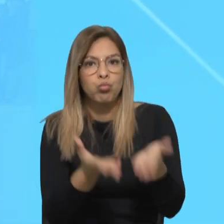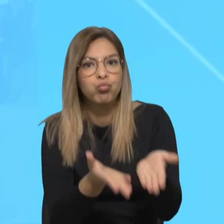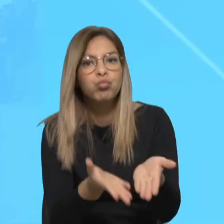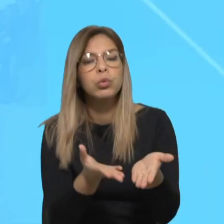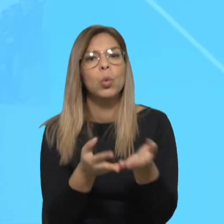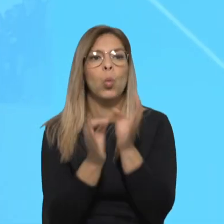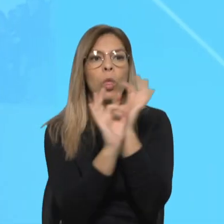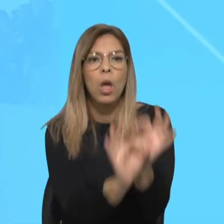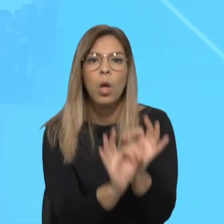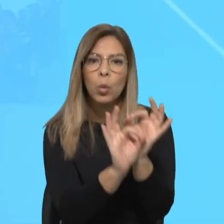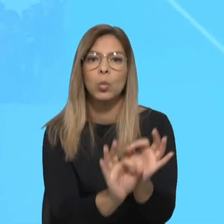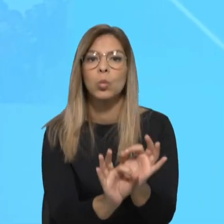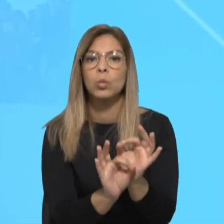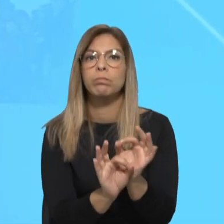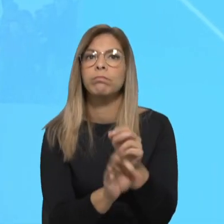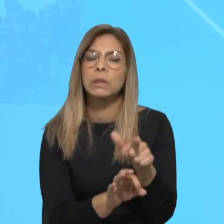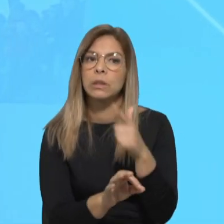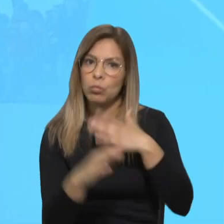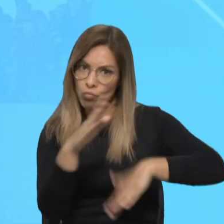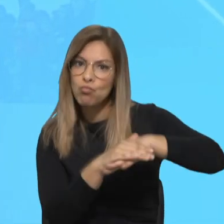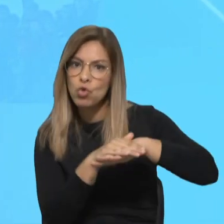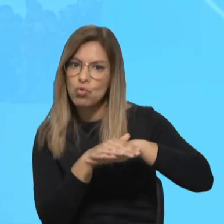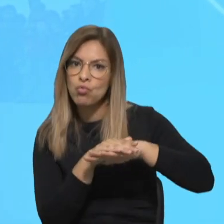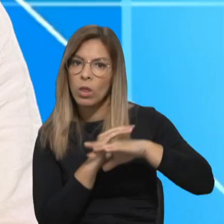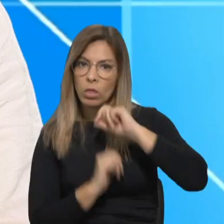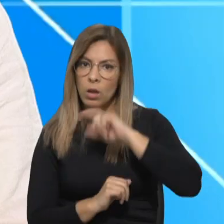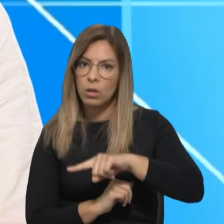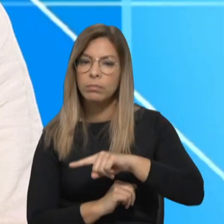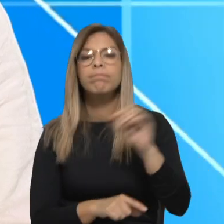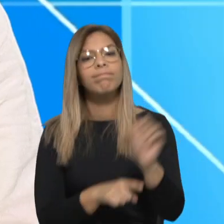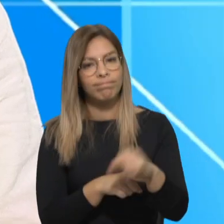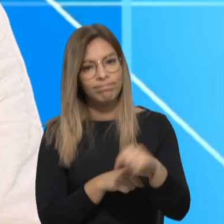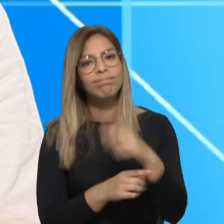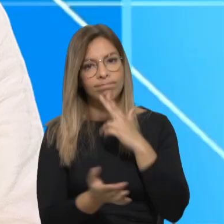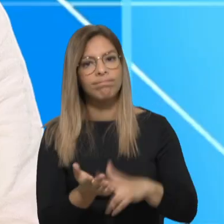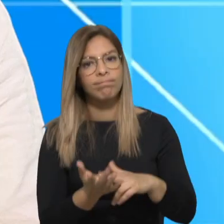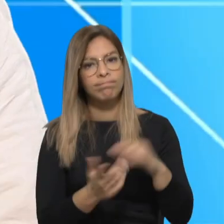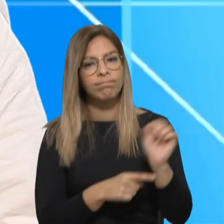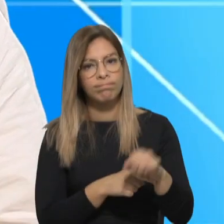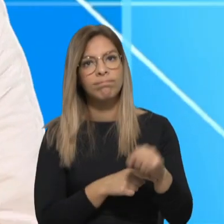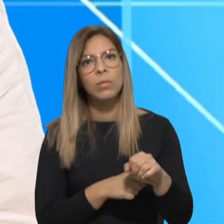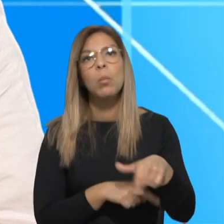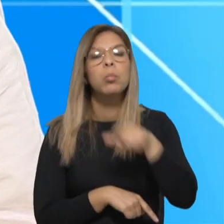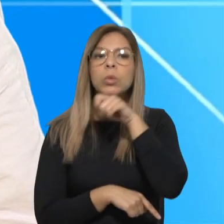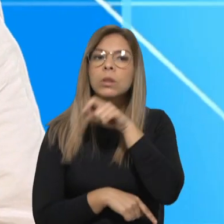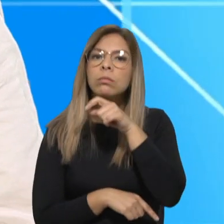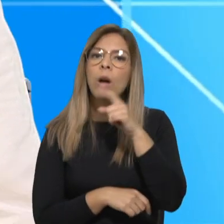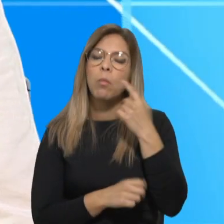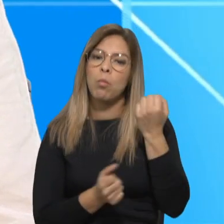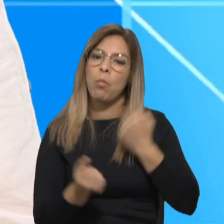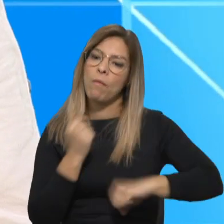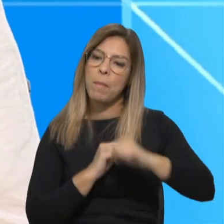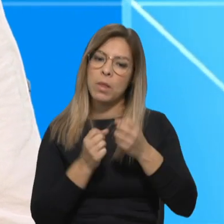é o primeiro passo para que, de facto, a recuperação possa acontecer. E sobretudo que possamos dinamizar cada vez